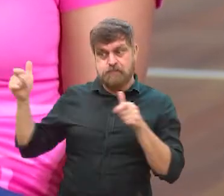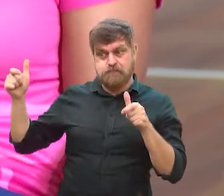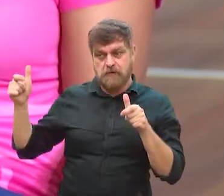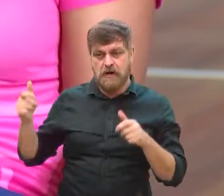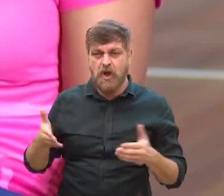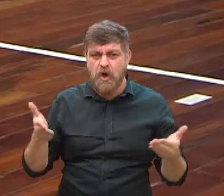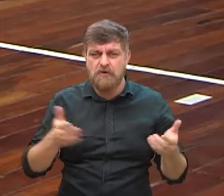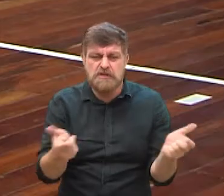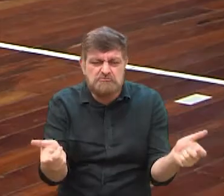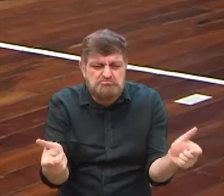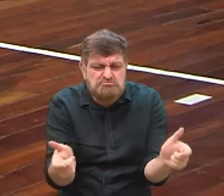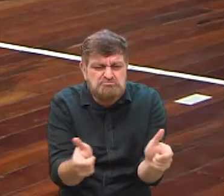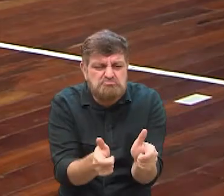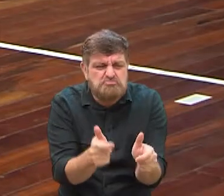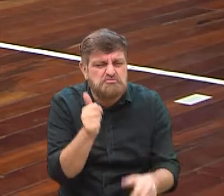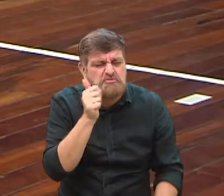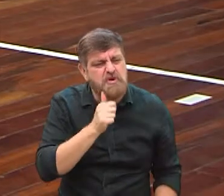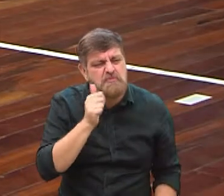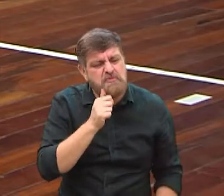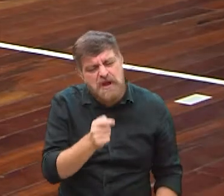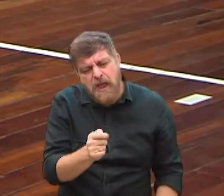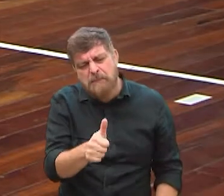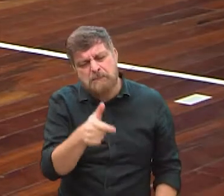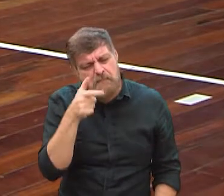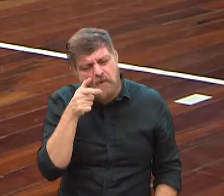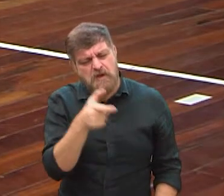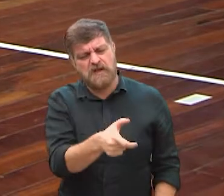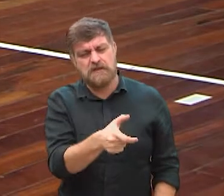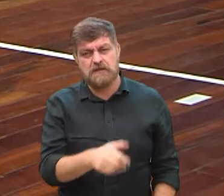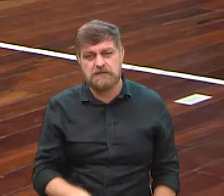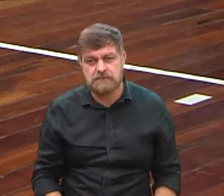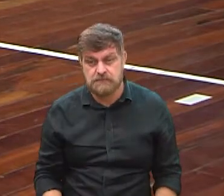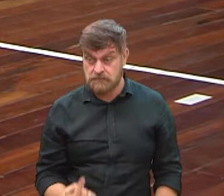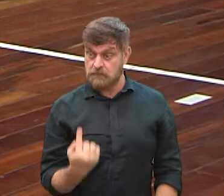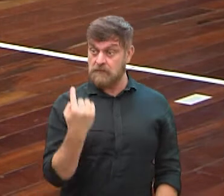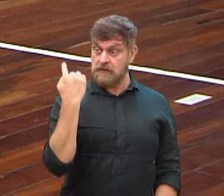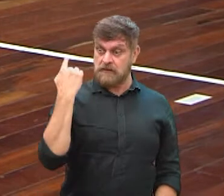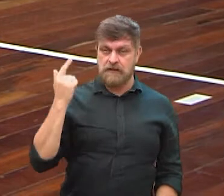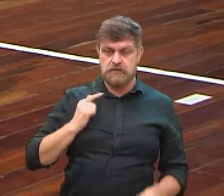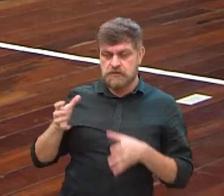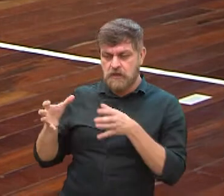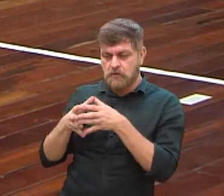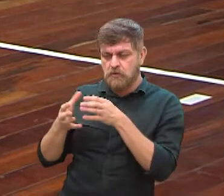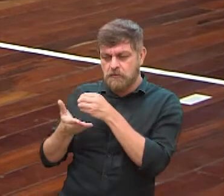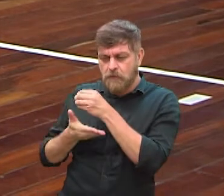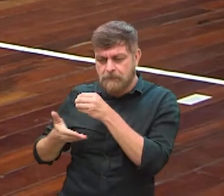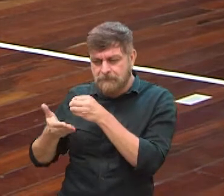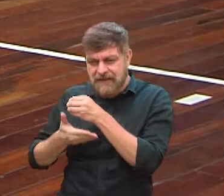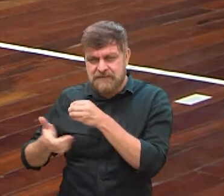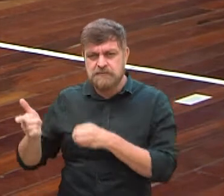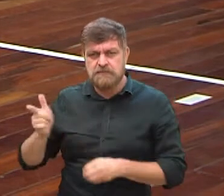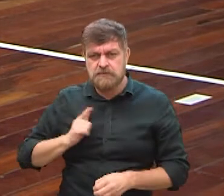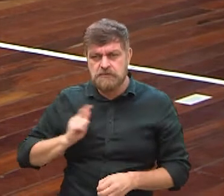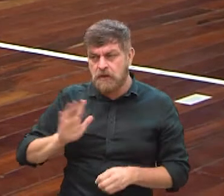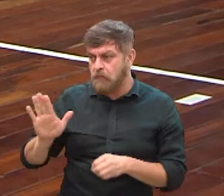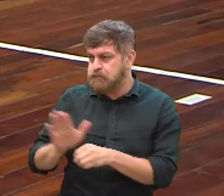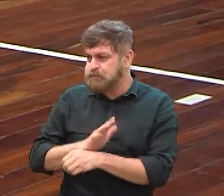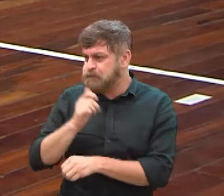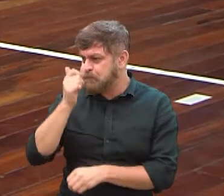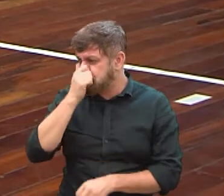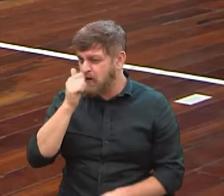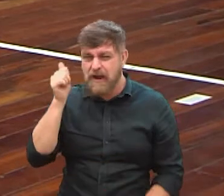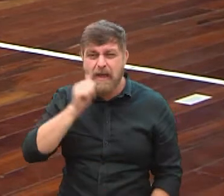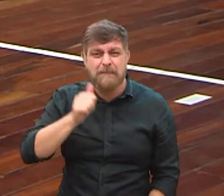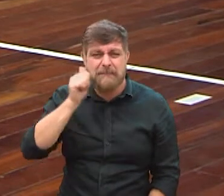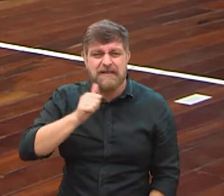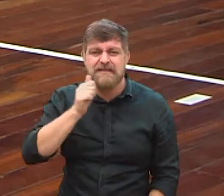mesmo do que hoje. Do que hoje. Então você via categoria de base, escolinhas, assim, tinha